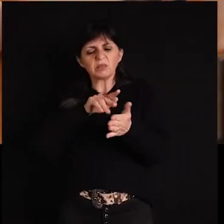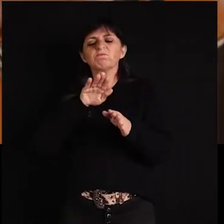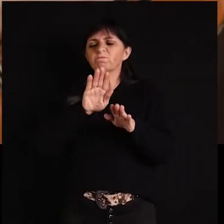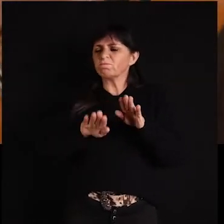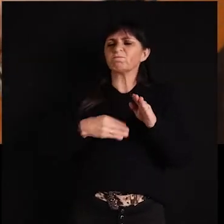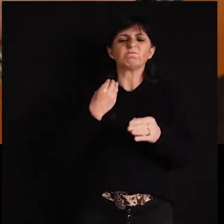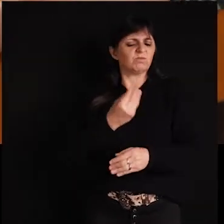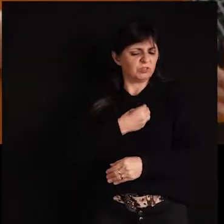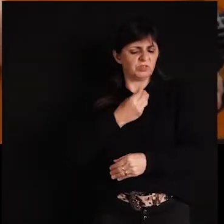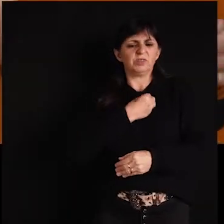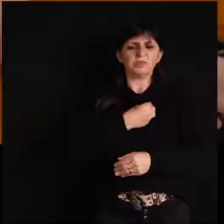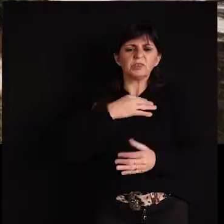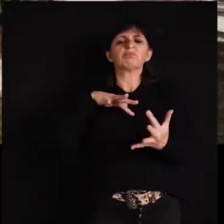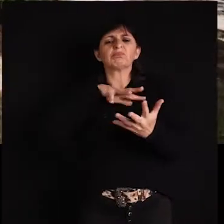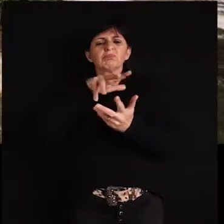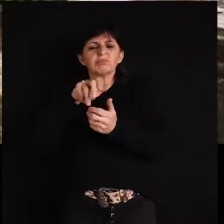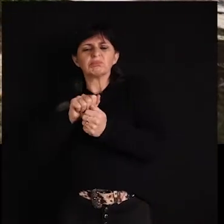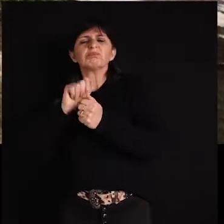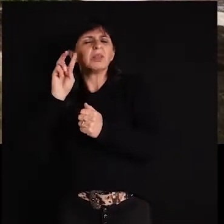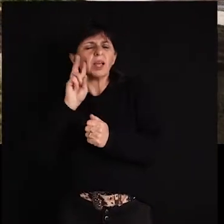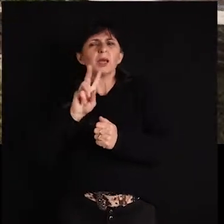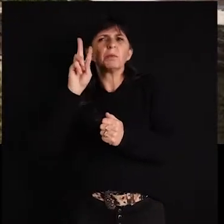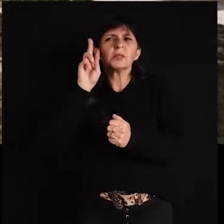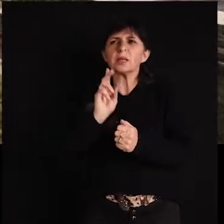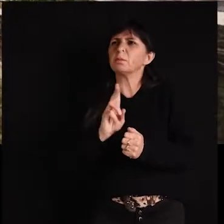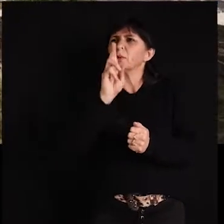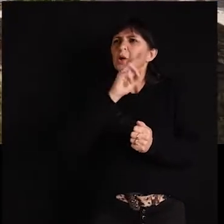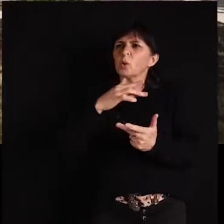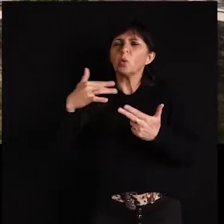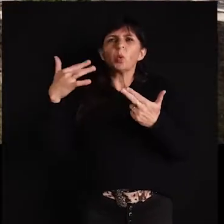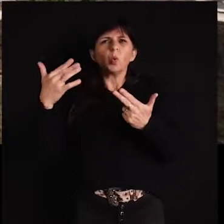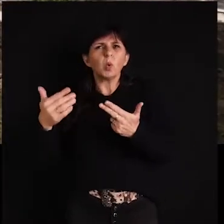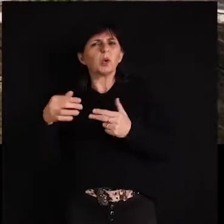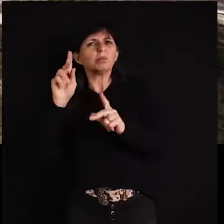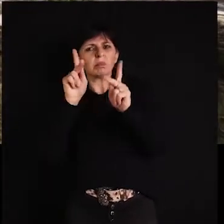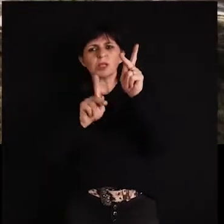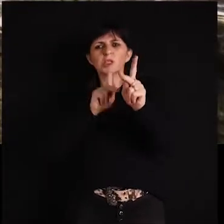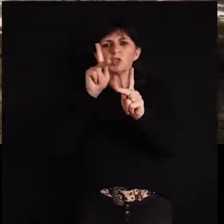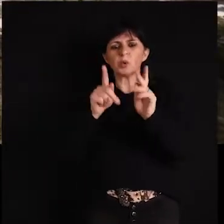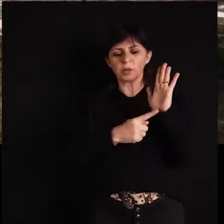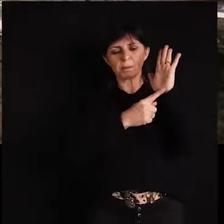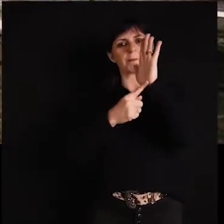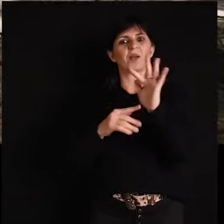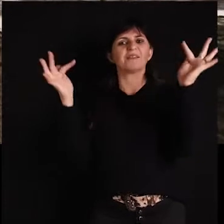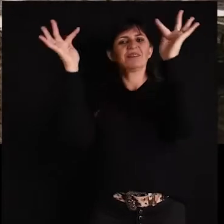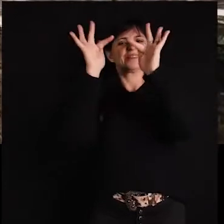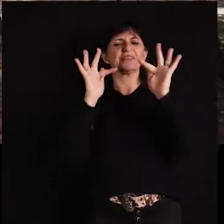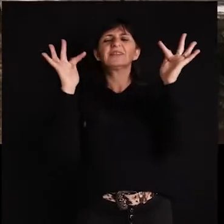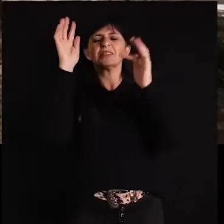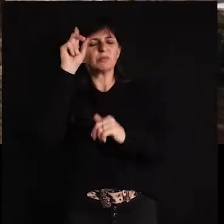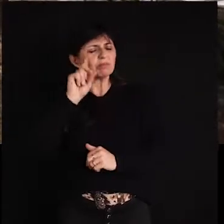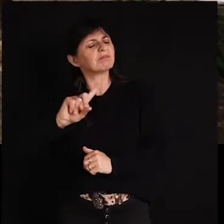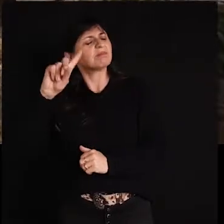realmente têm sentido. Velho folhas que se espicha, cochicha felicidade, cada